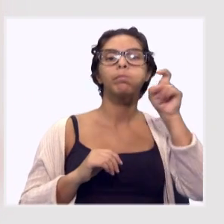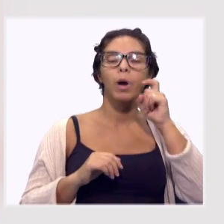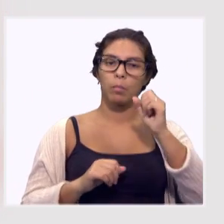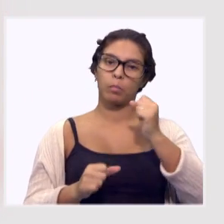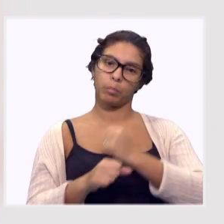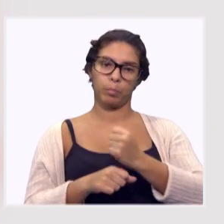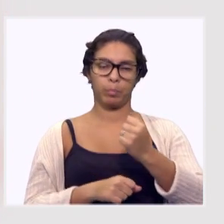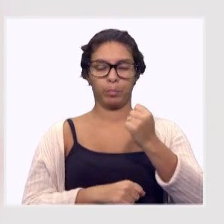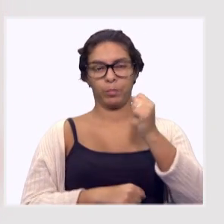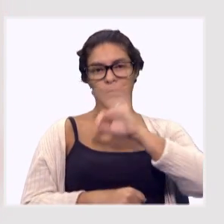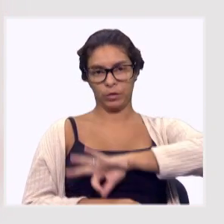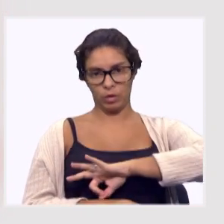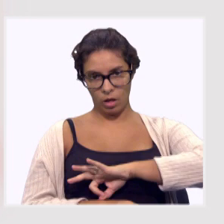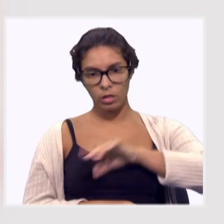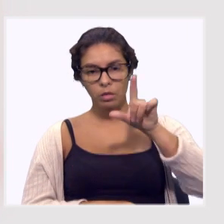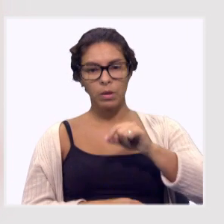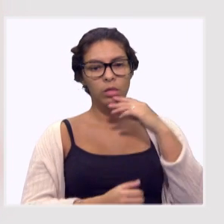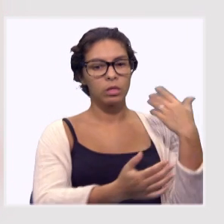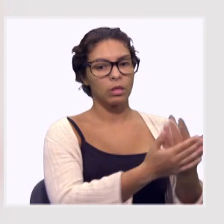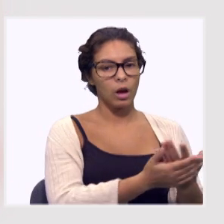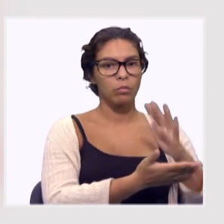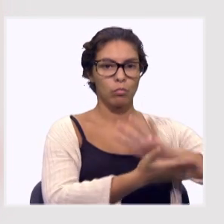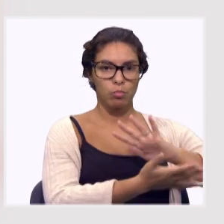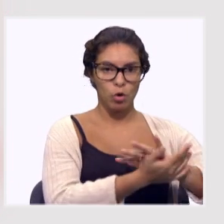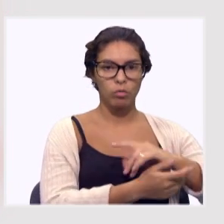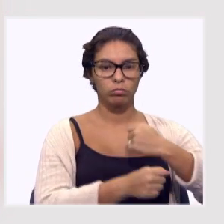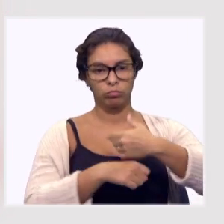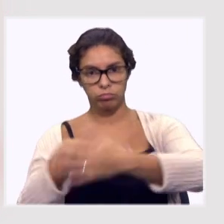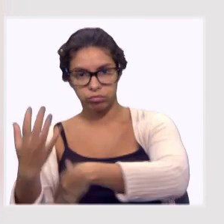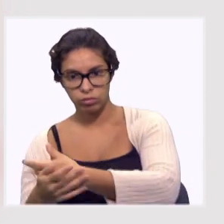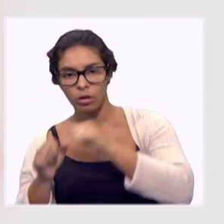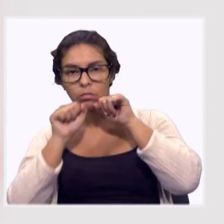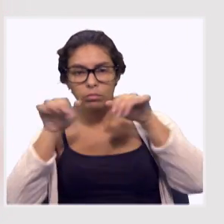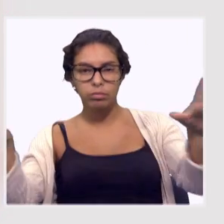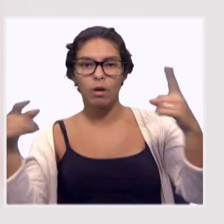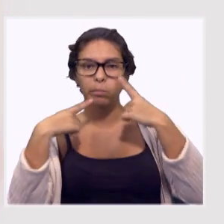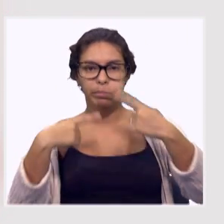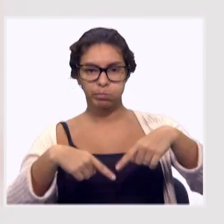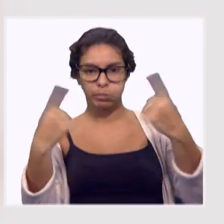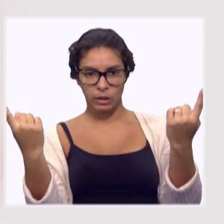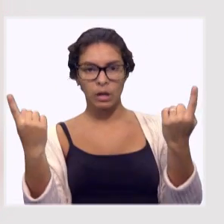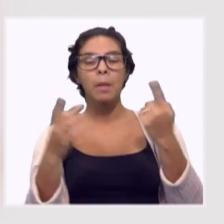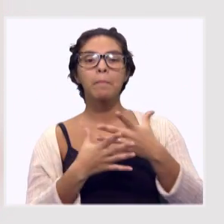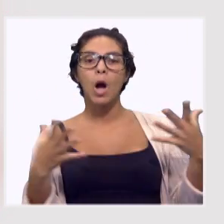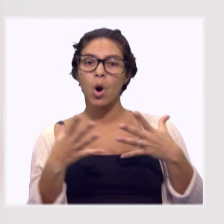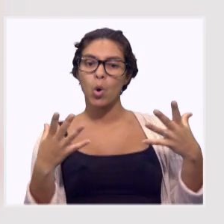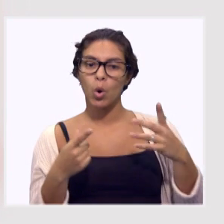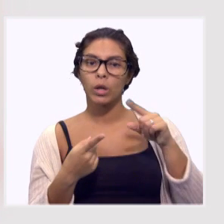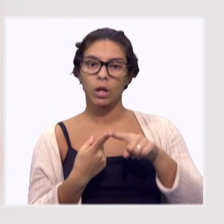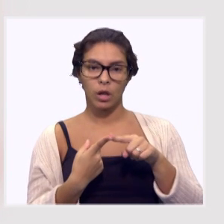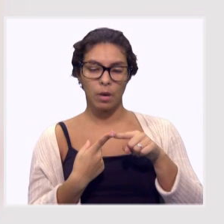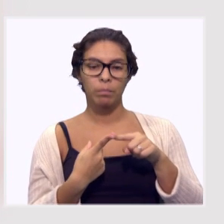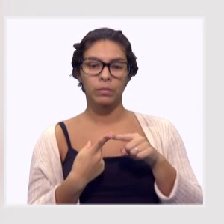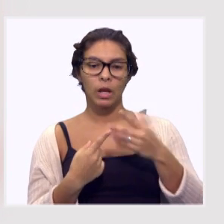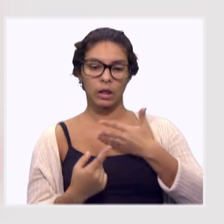o trabalho dos profissionais ou entidades que ajudaram a produzir, interpretar e divulgar a obra. Na maior parte das